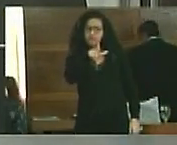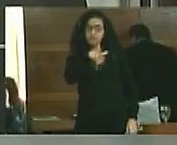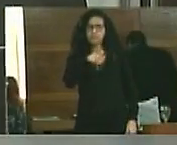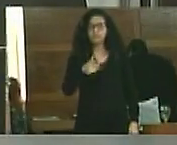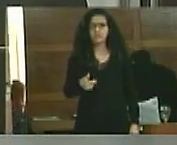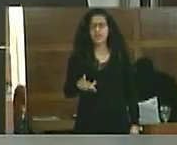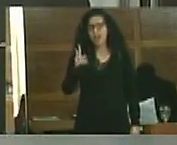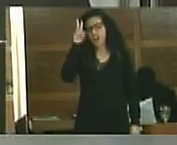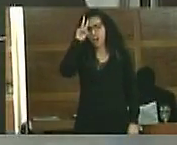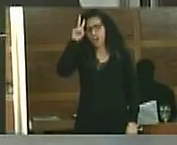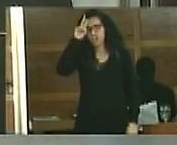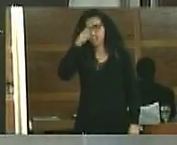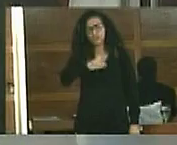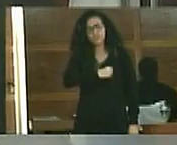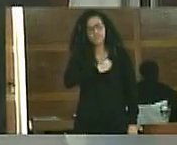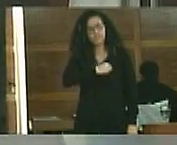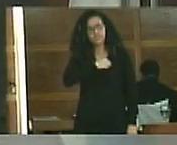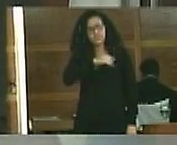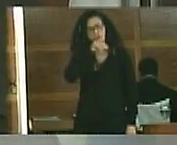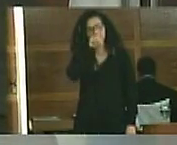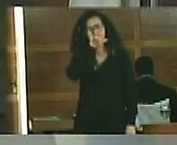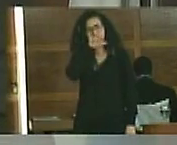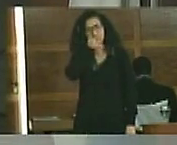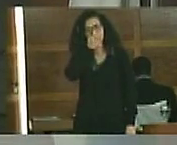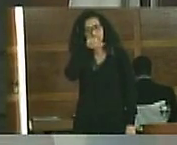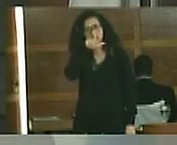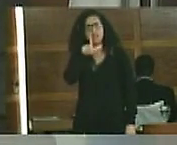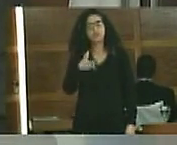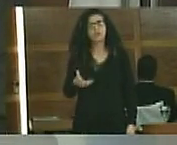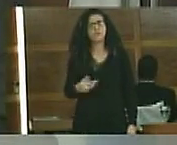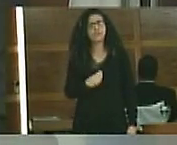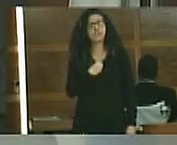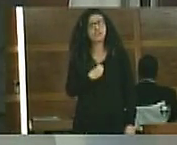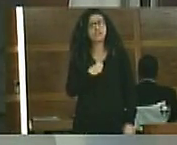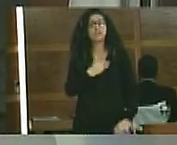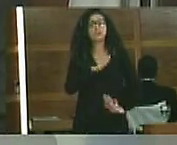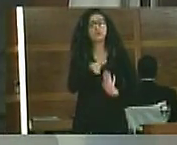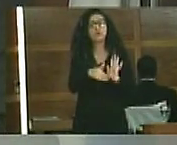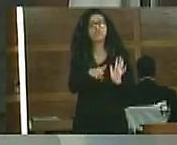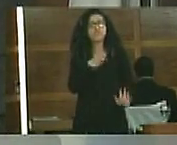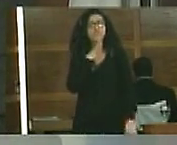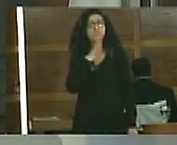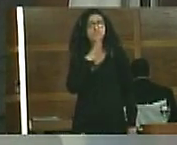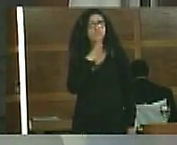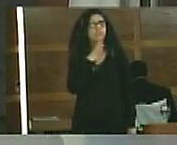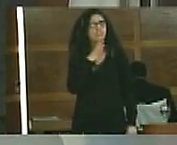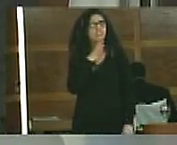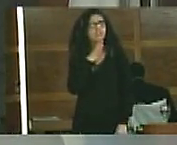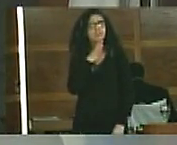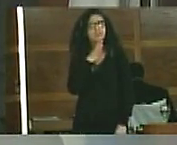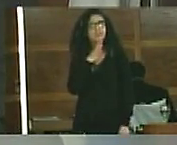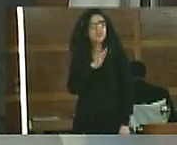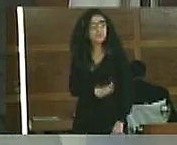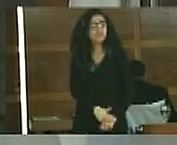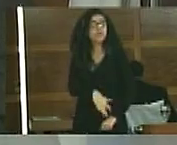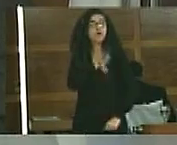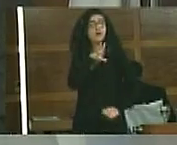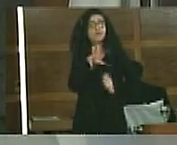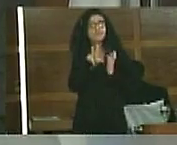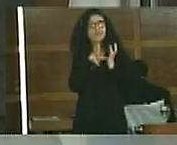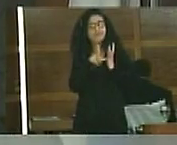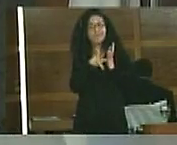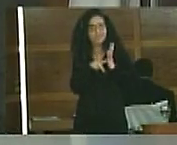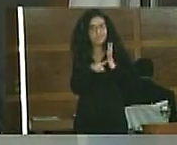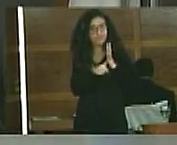A história de vida do José Dirceu. E a história de vida do José Dirceu todos nós conhecemos. Um dos maiores corruptos do nosso